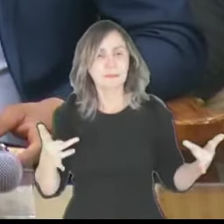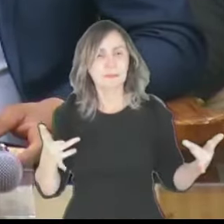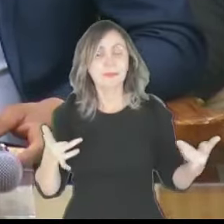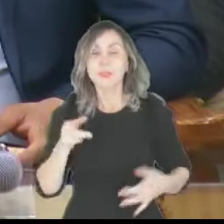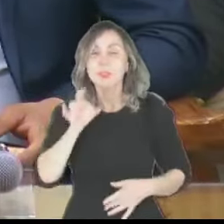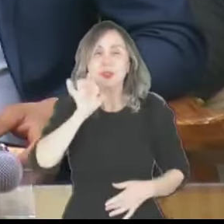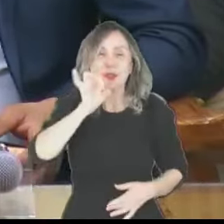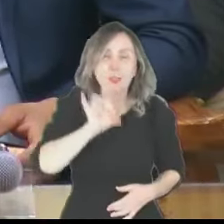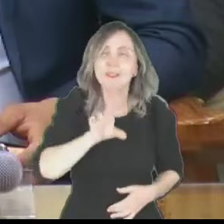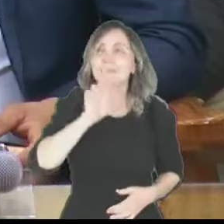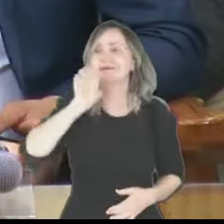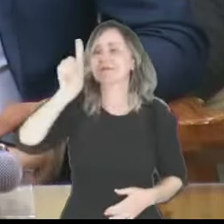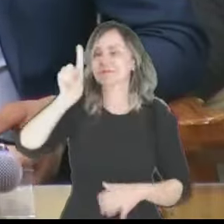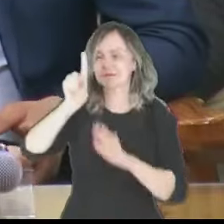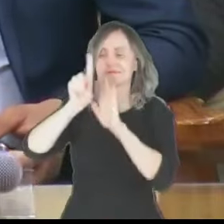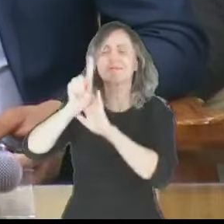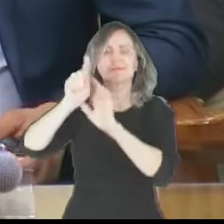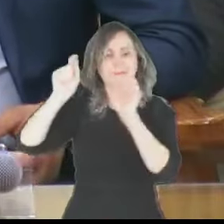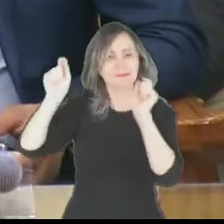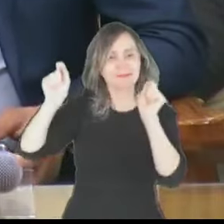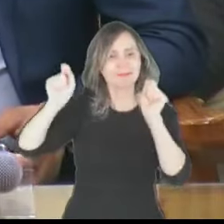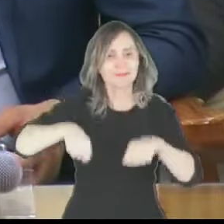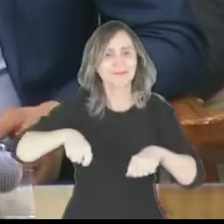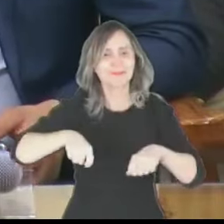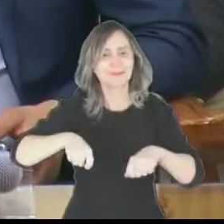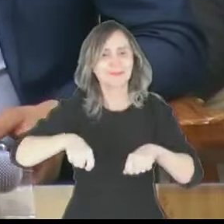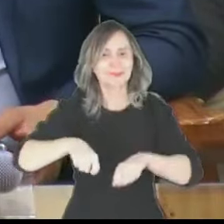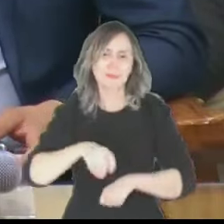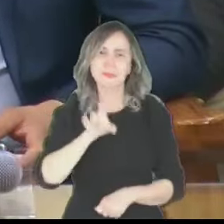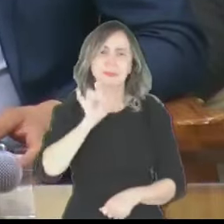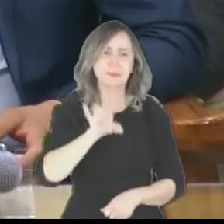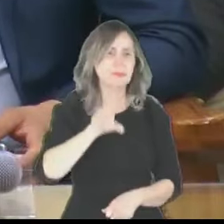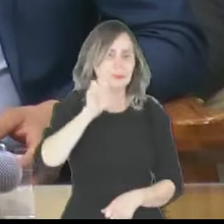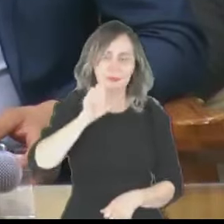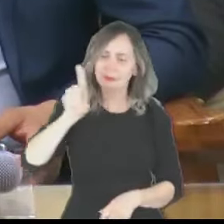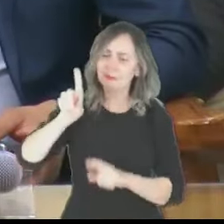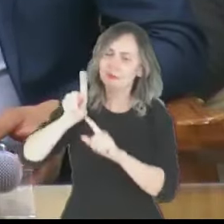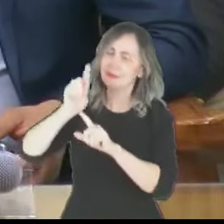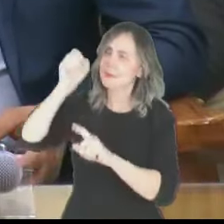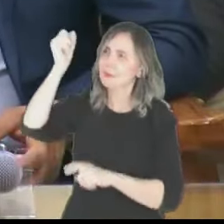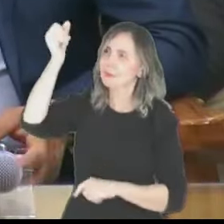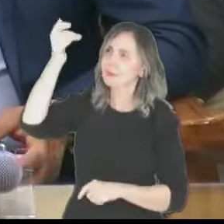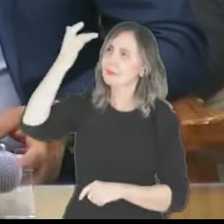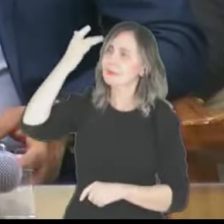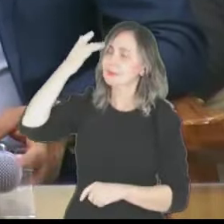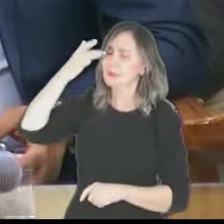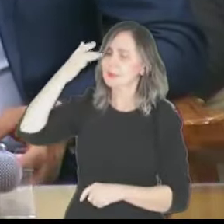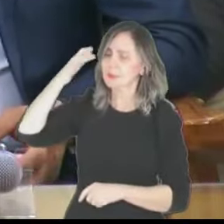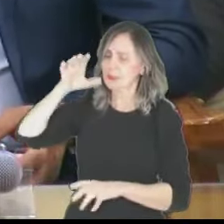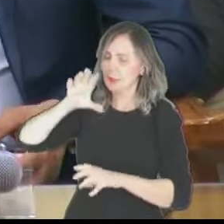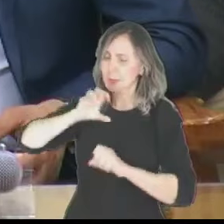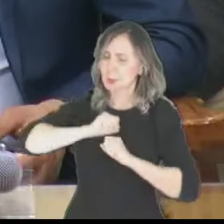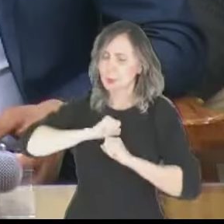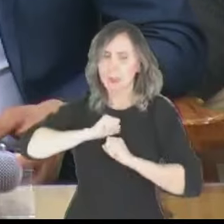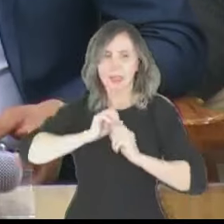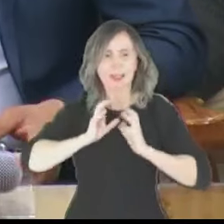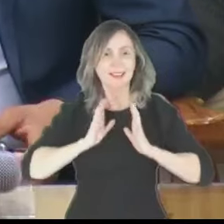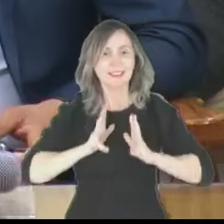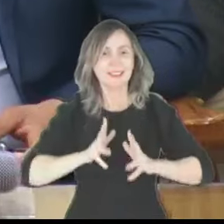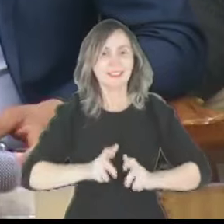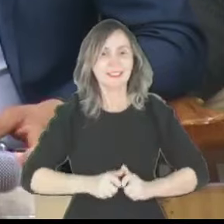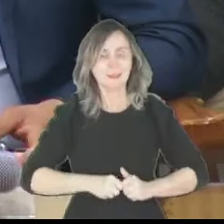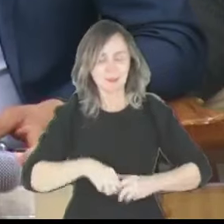pode fazer. Porque somente um Deus de graça, pode nos santificar. Somente